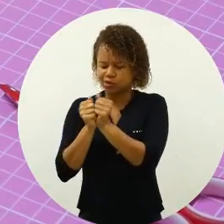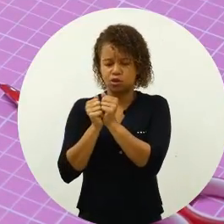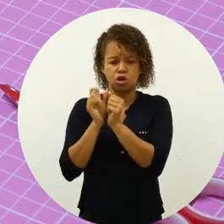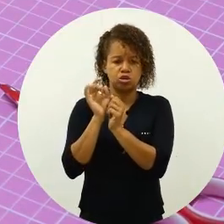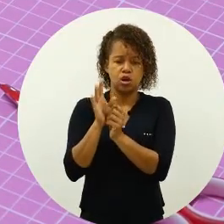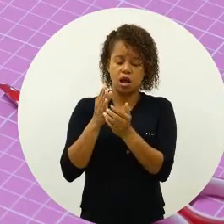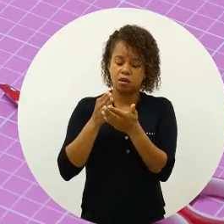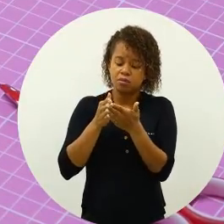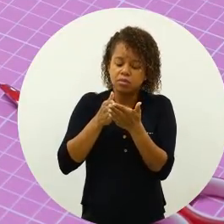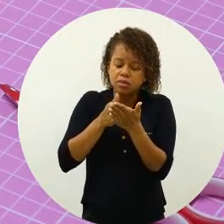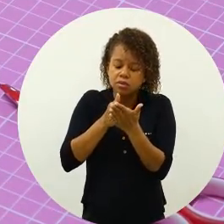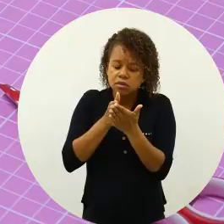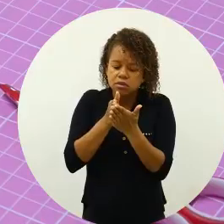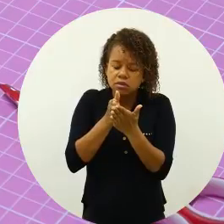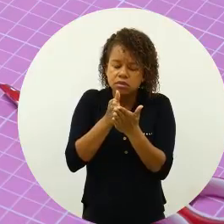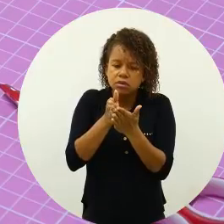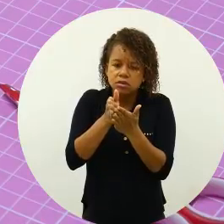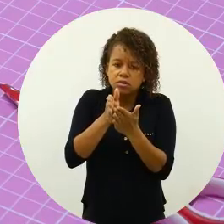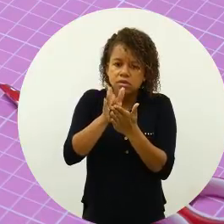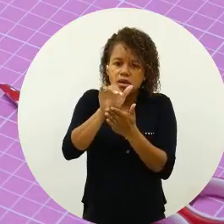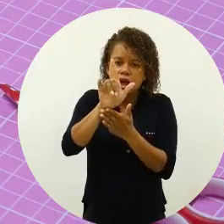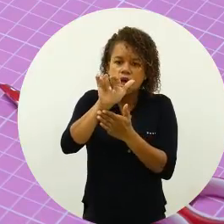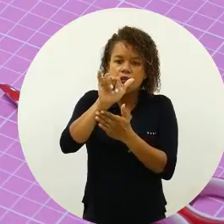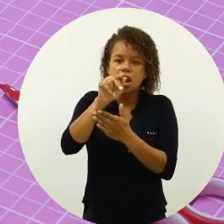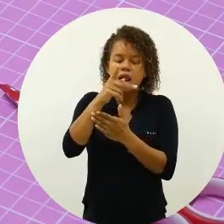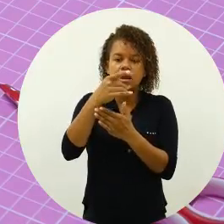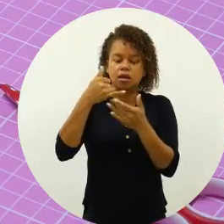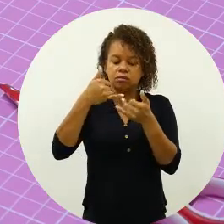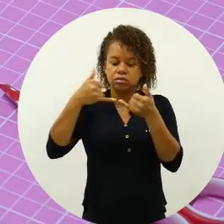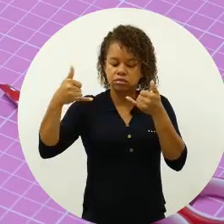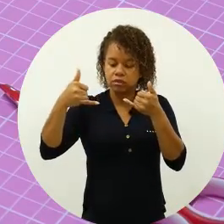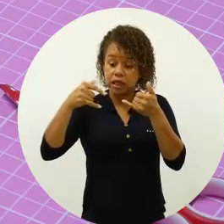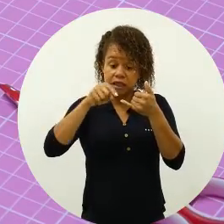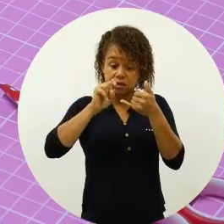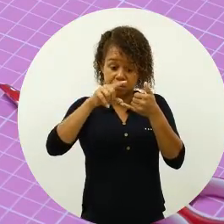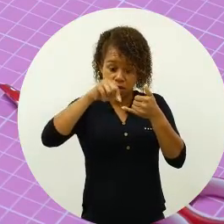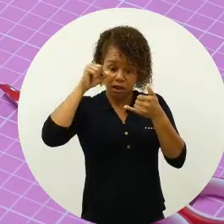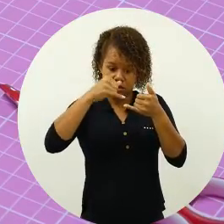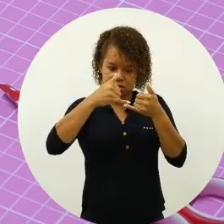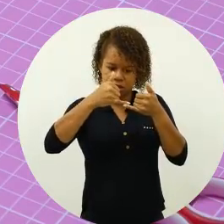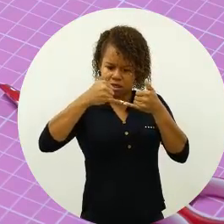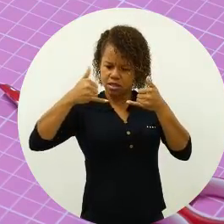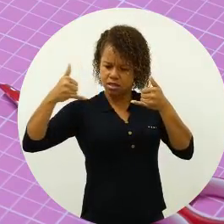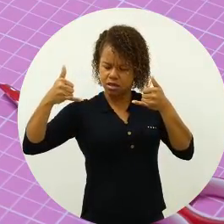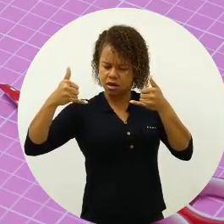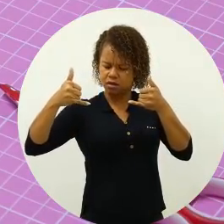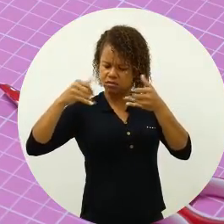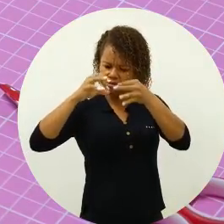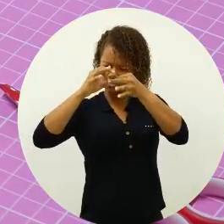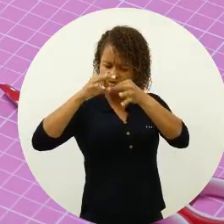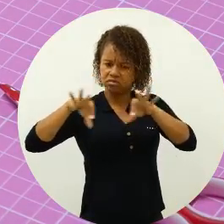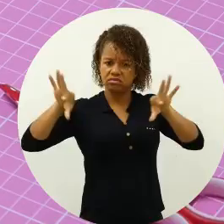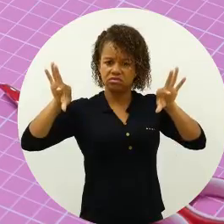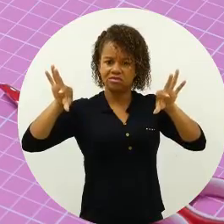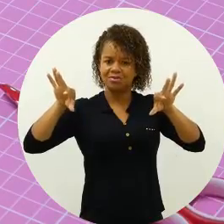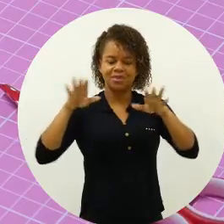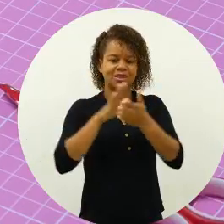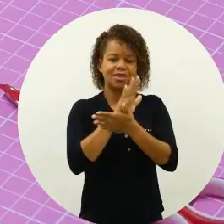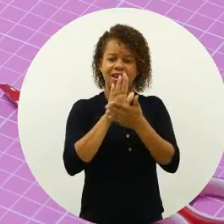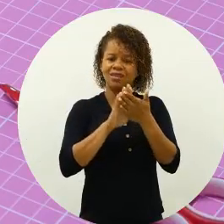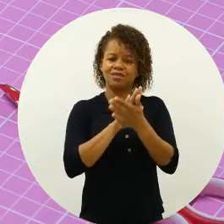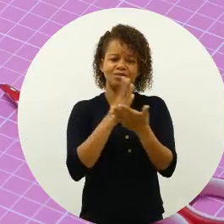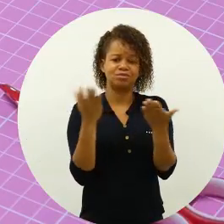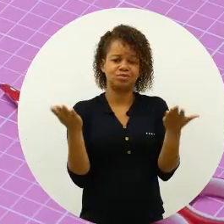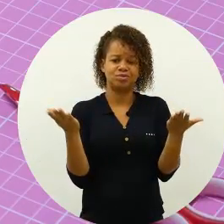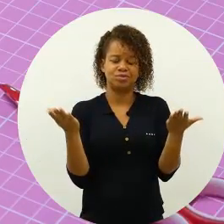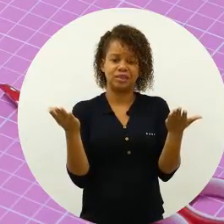a passagem da linha. Se você puxar essa linha, ela vai soltar e de nada vai